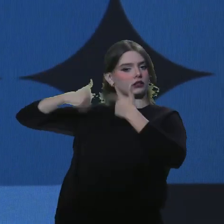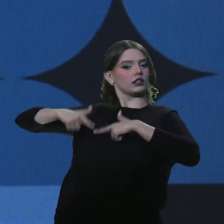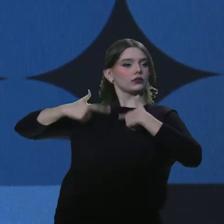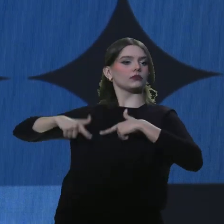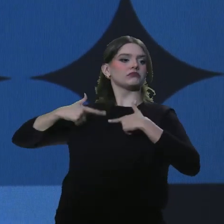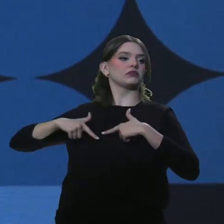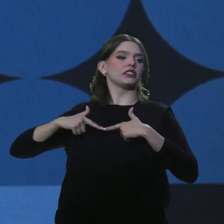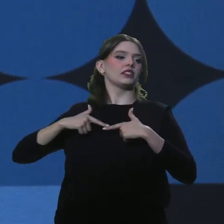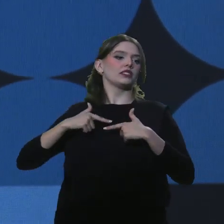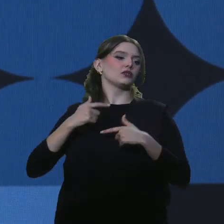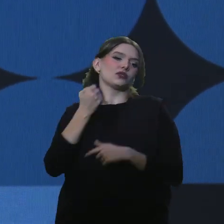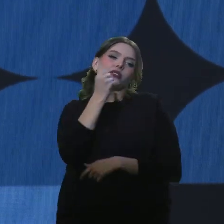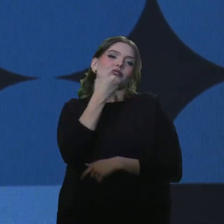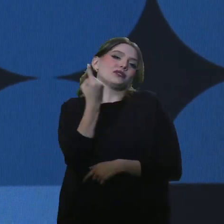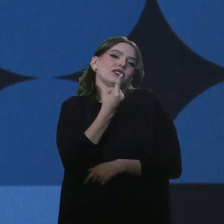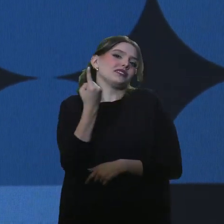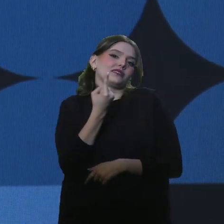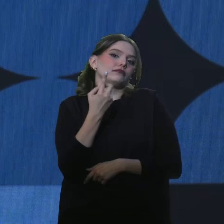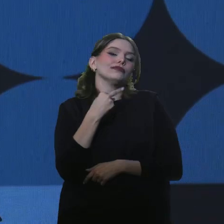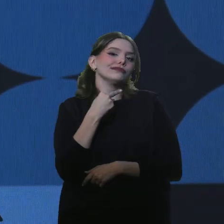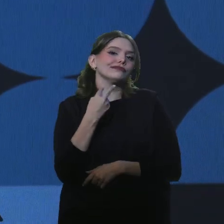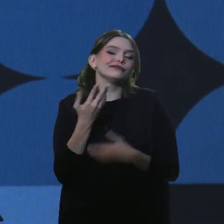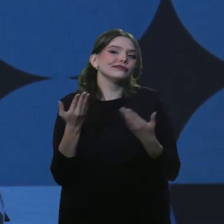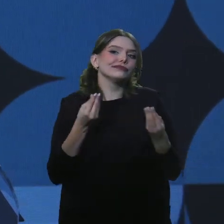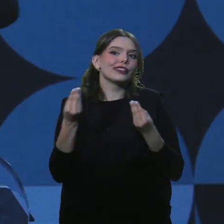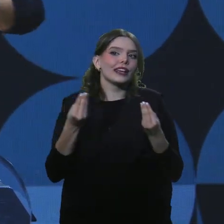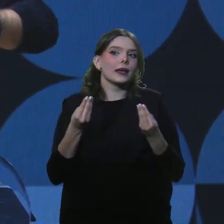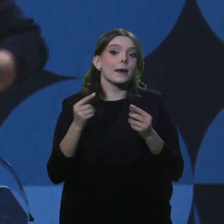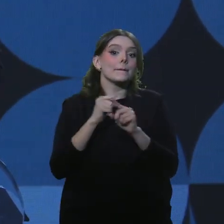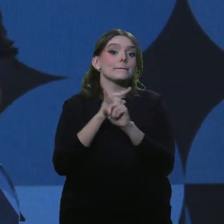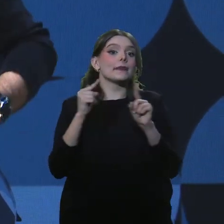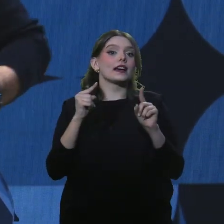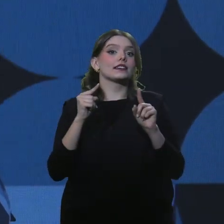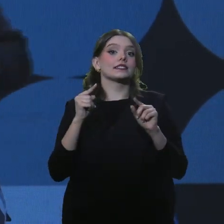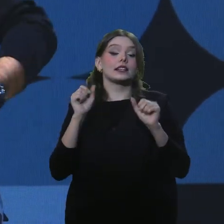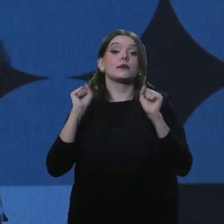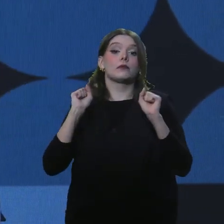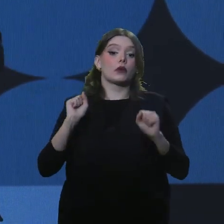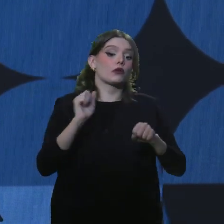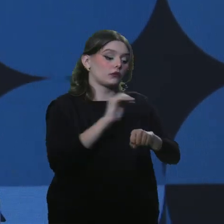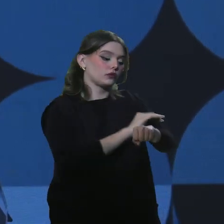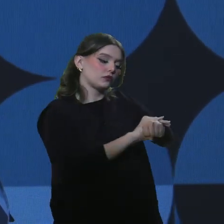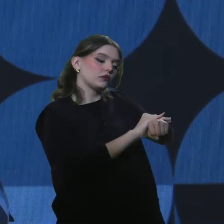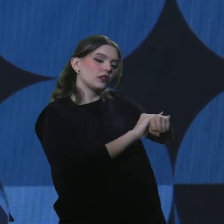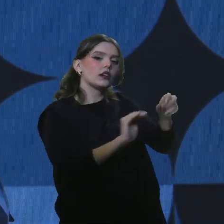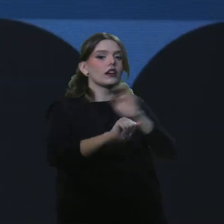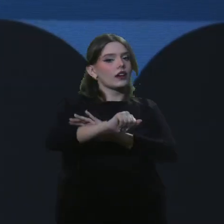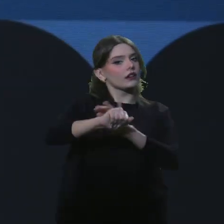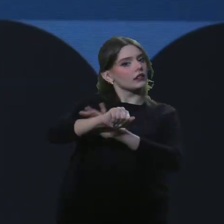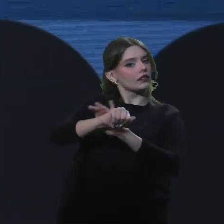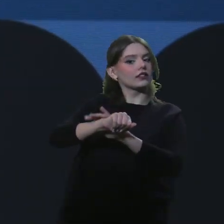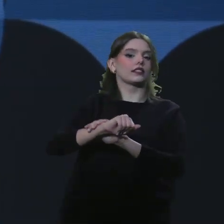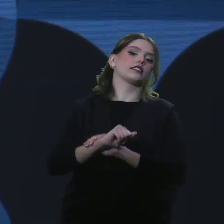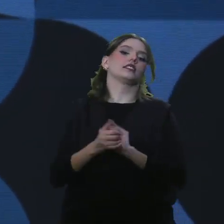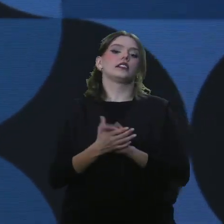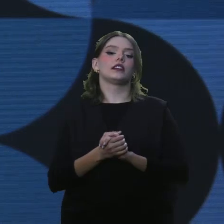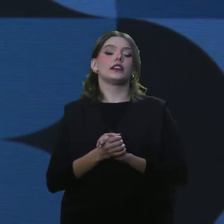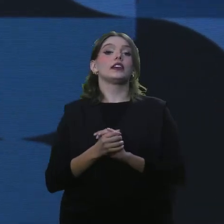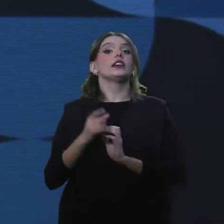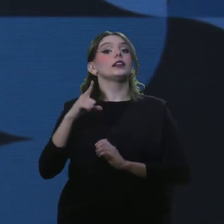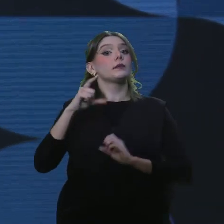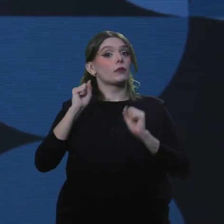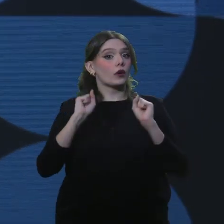partes que ele consegue já se lavar sozinho. Ele já consegue tirar algumas peças de roupa sozinho e colocar no